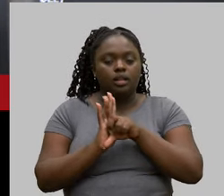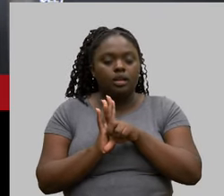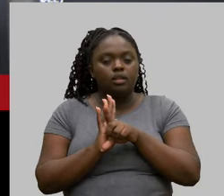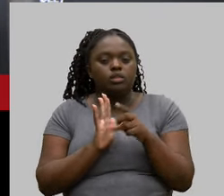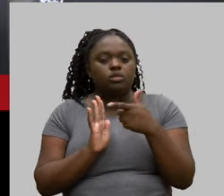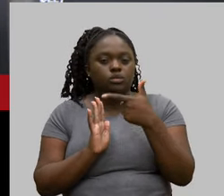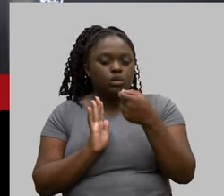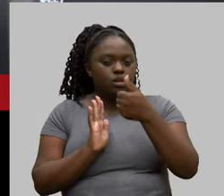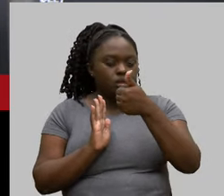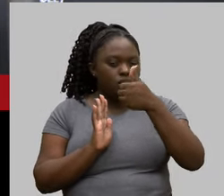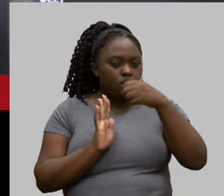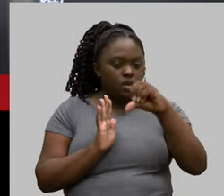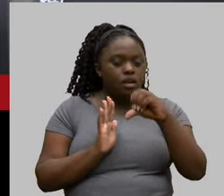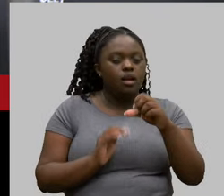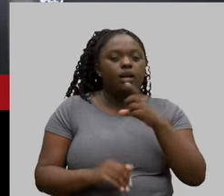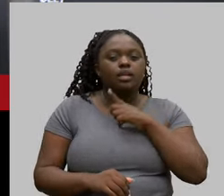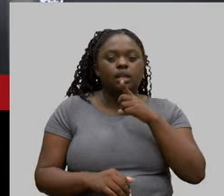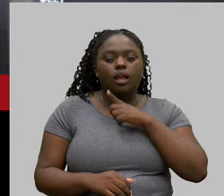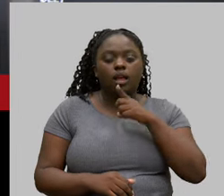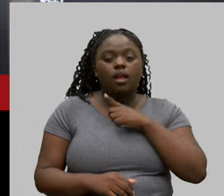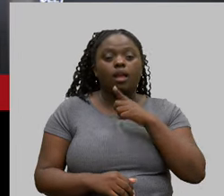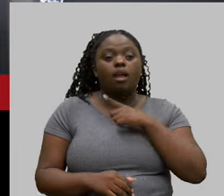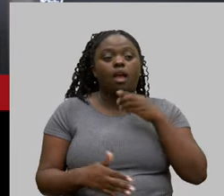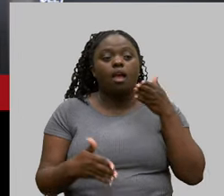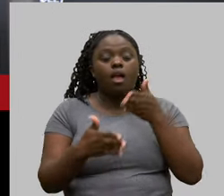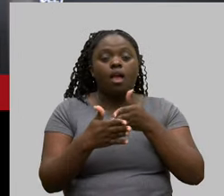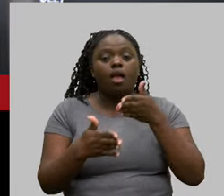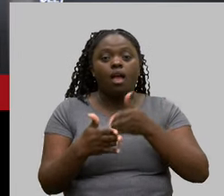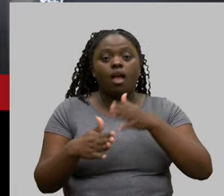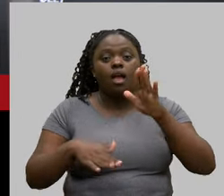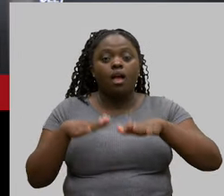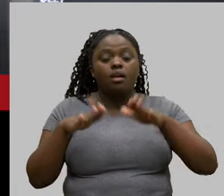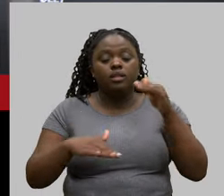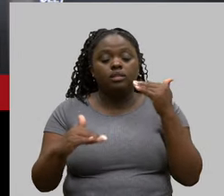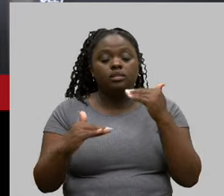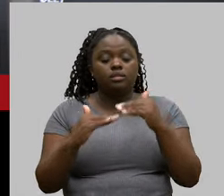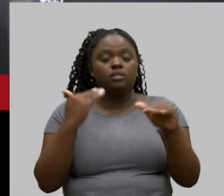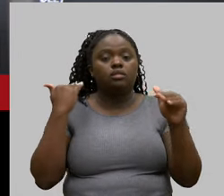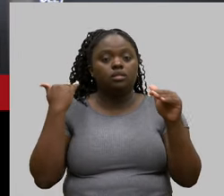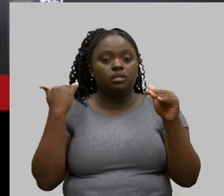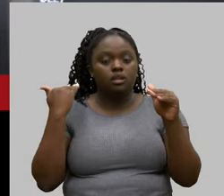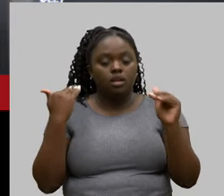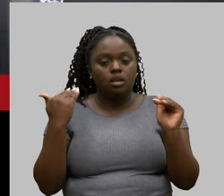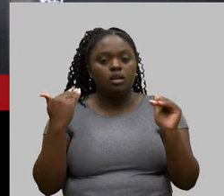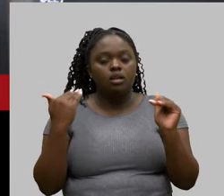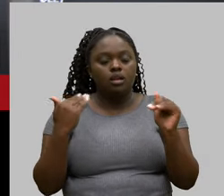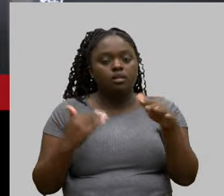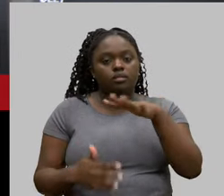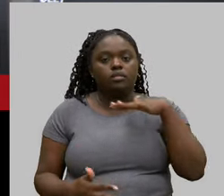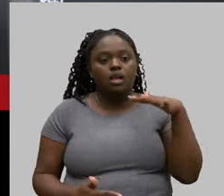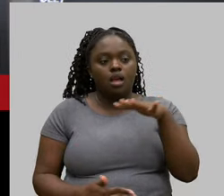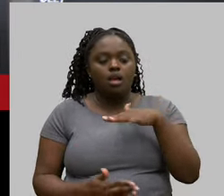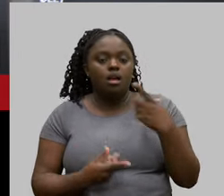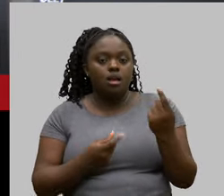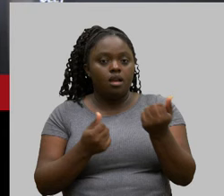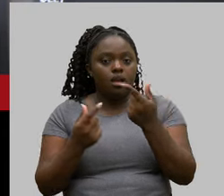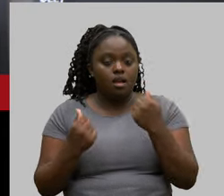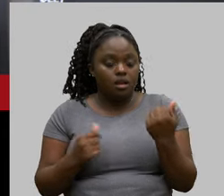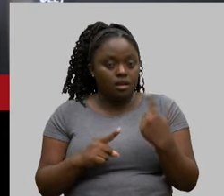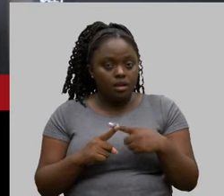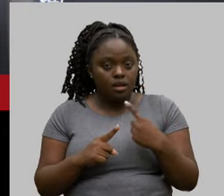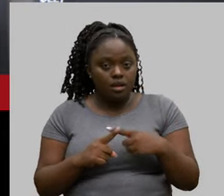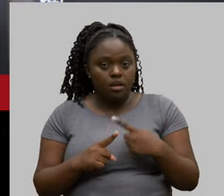há intervenções inclusive dissociadas à relação financeira porque